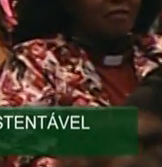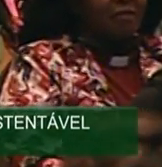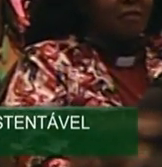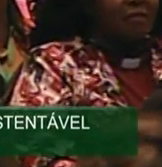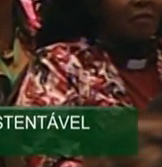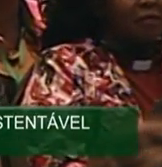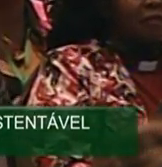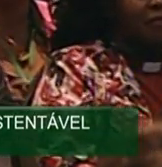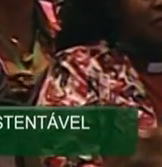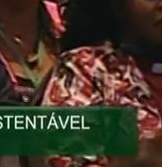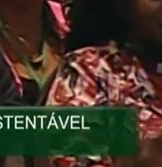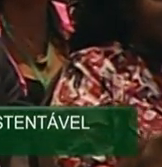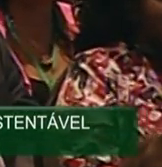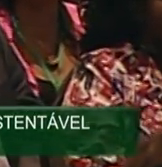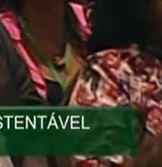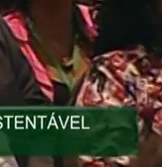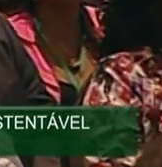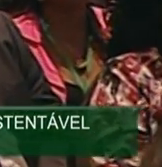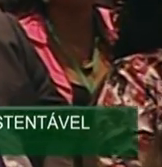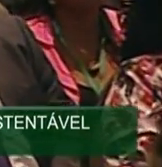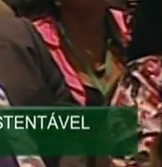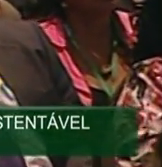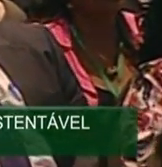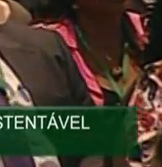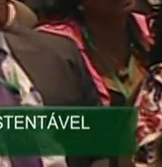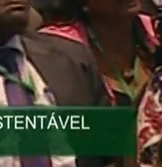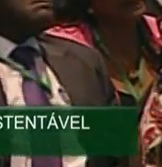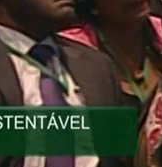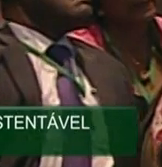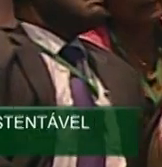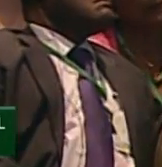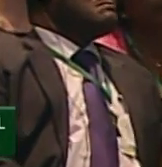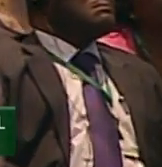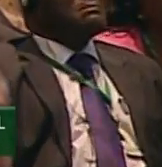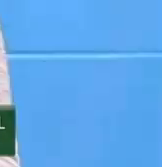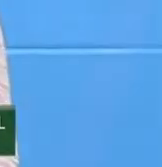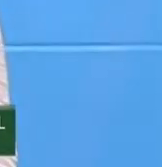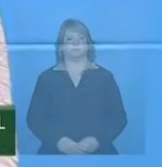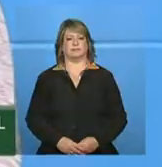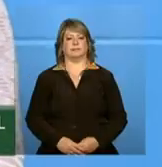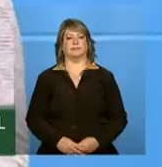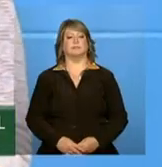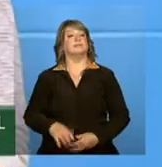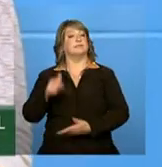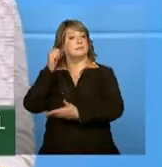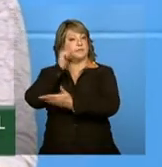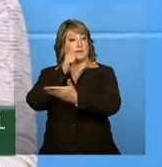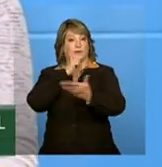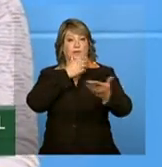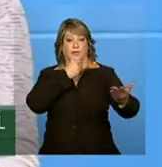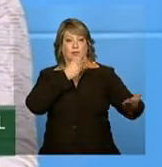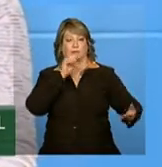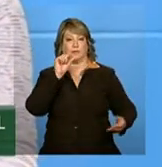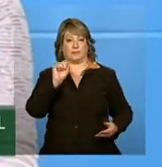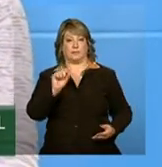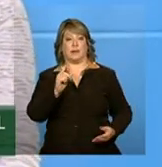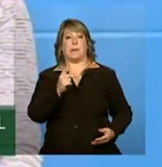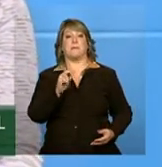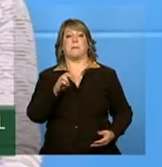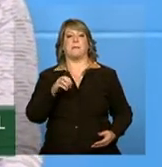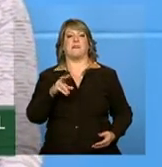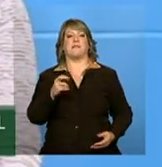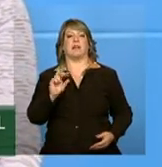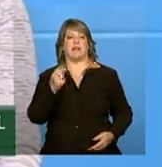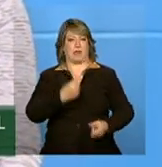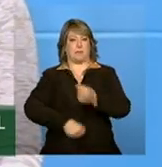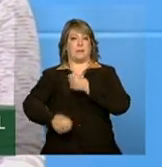Senhoras e senhores, Na primavera do ano passado, eu visitei a